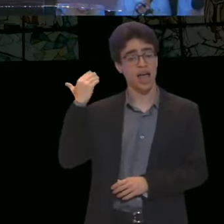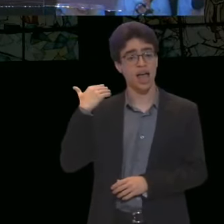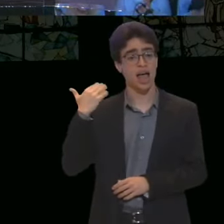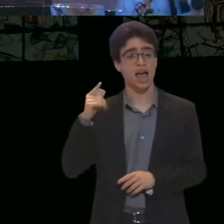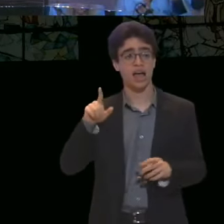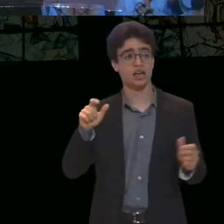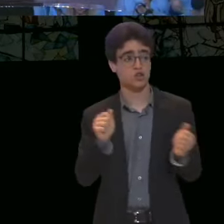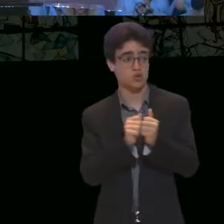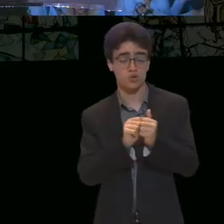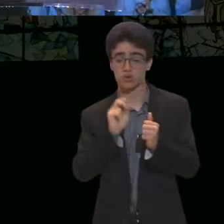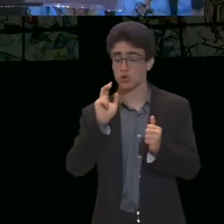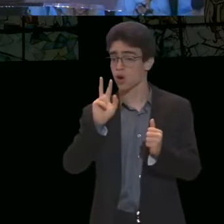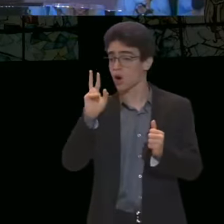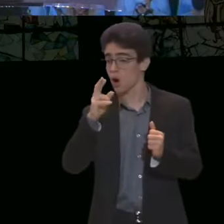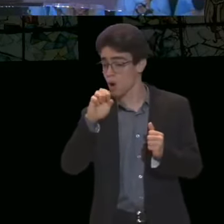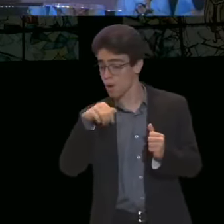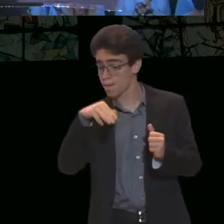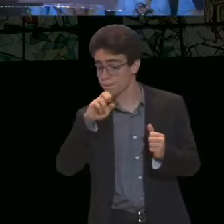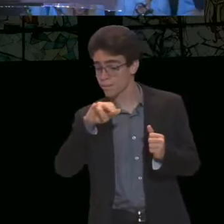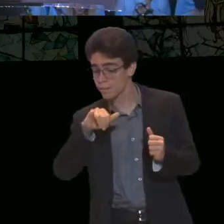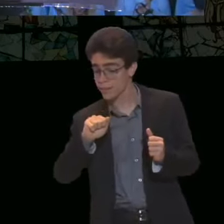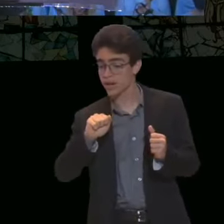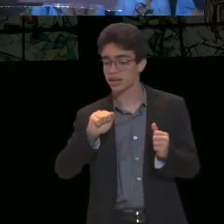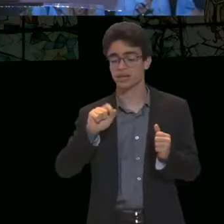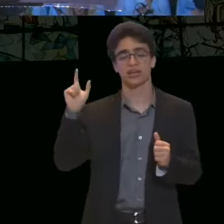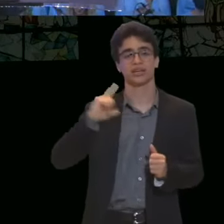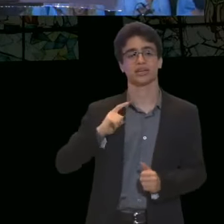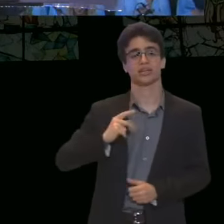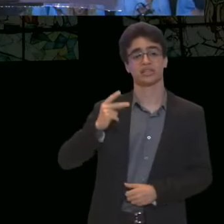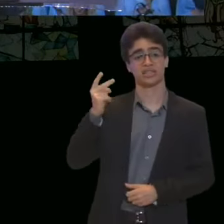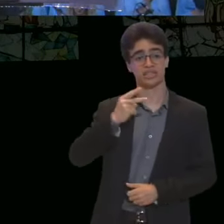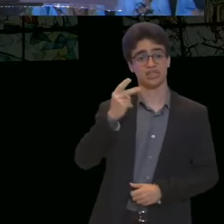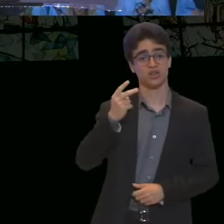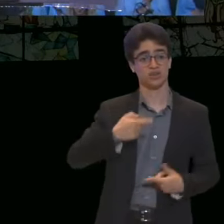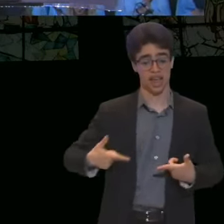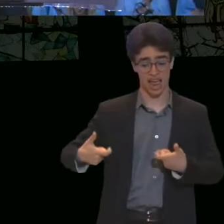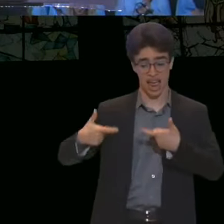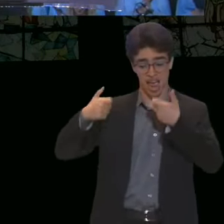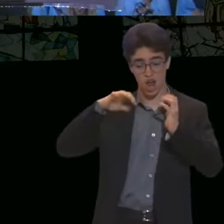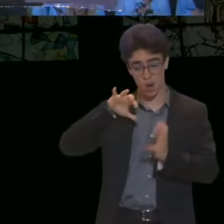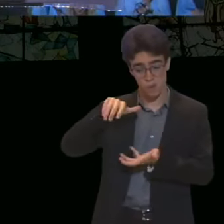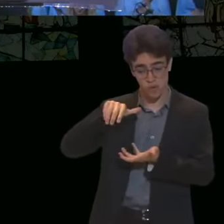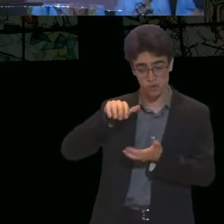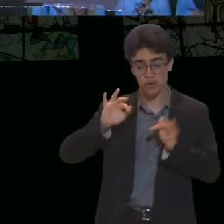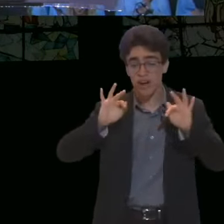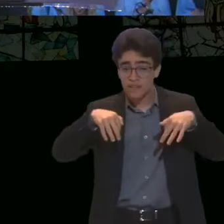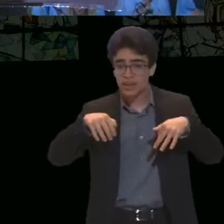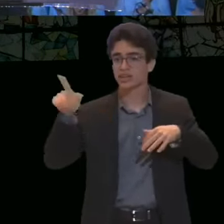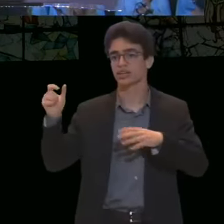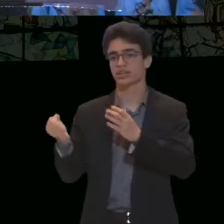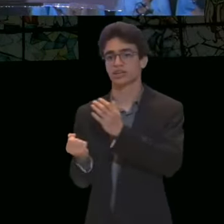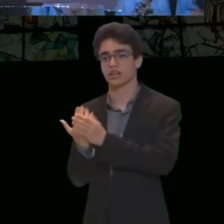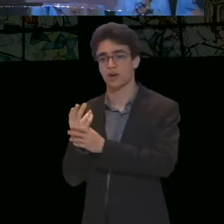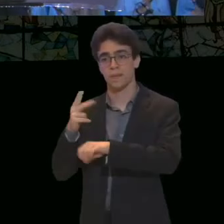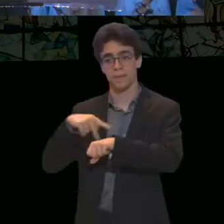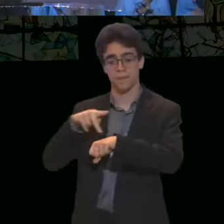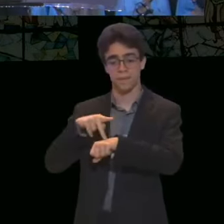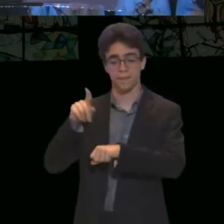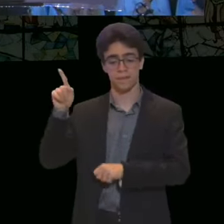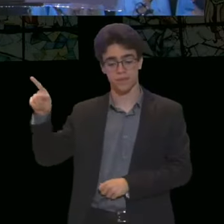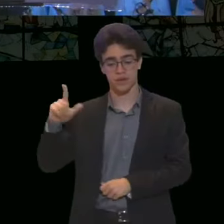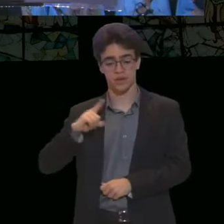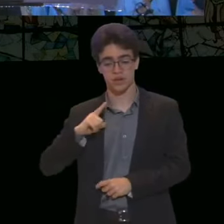parte da Romênia. Foi a Segunda Guerra, no final da Segunda Guerra Mundial, que inventaram o país da Moldova, que na verdade era